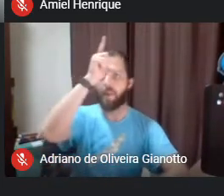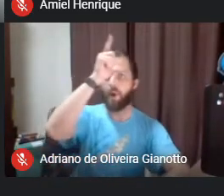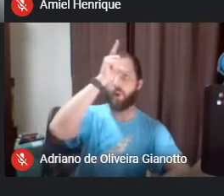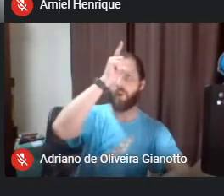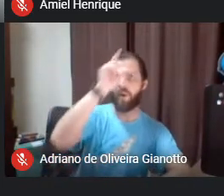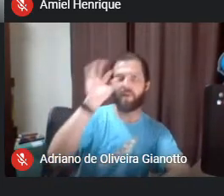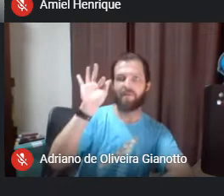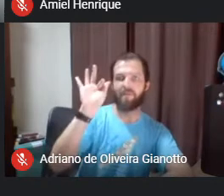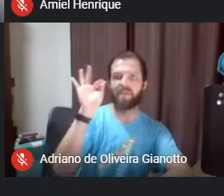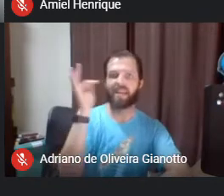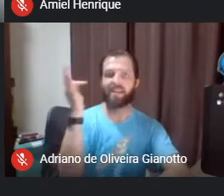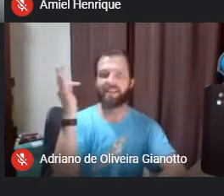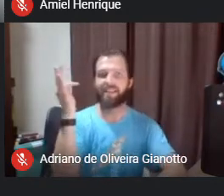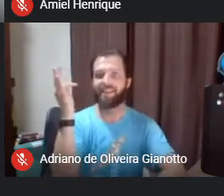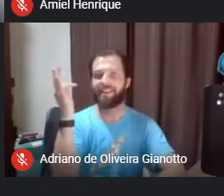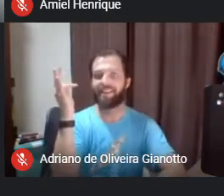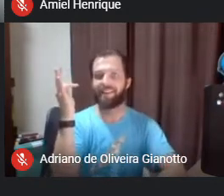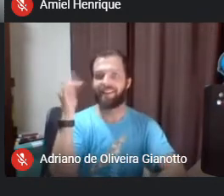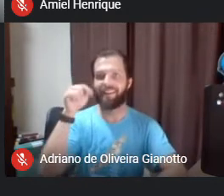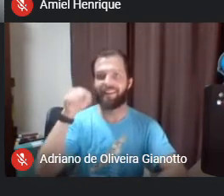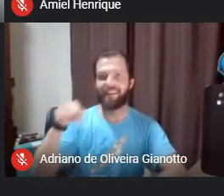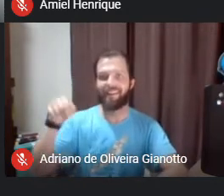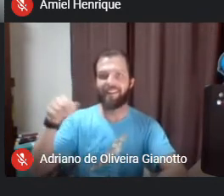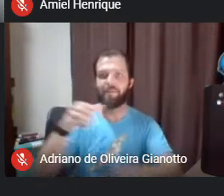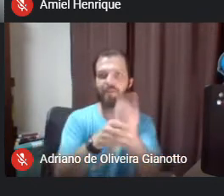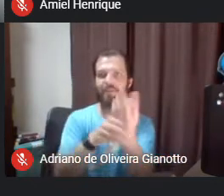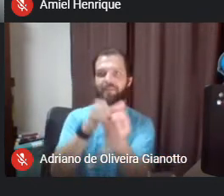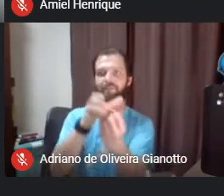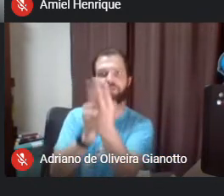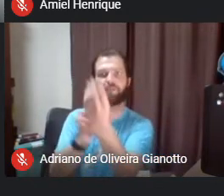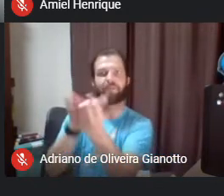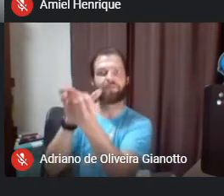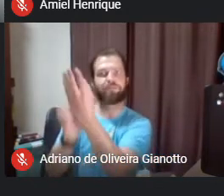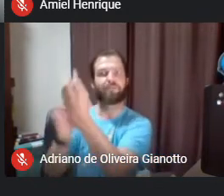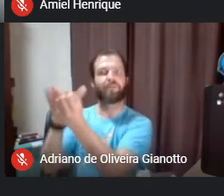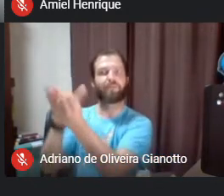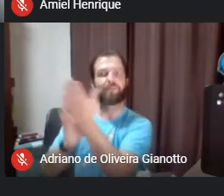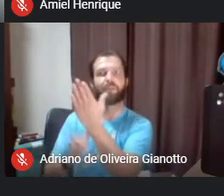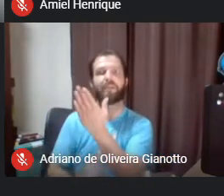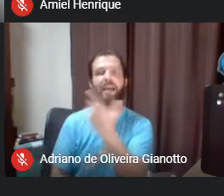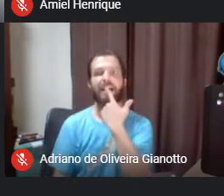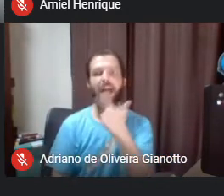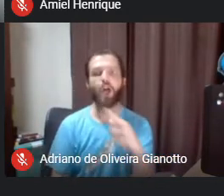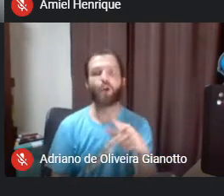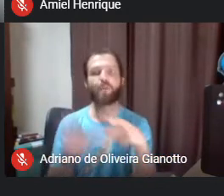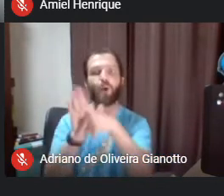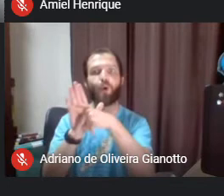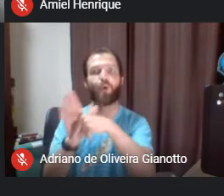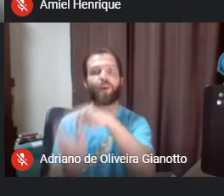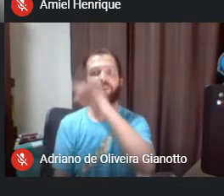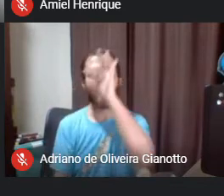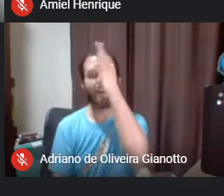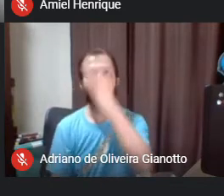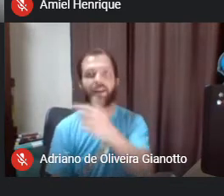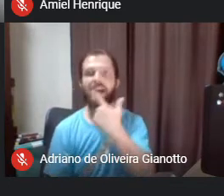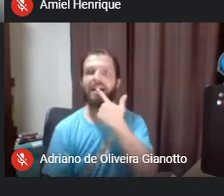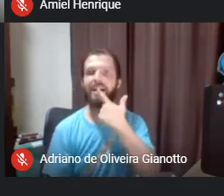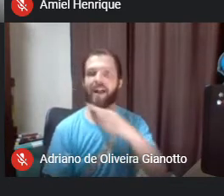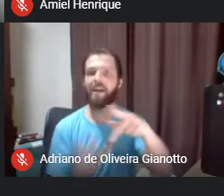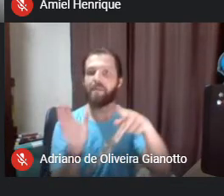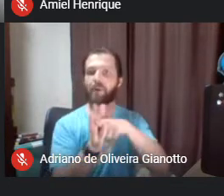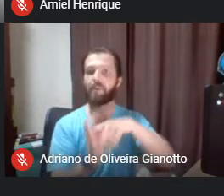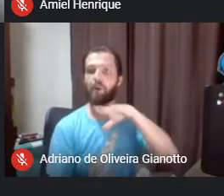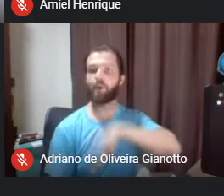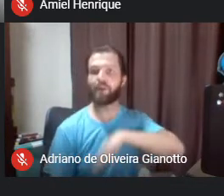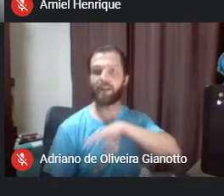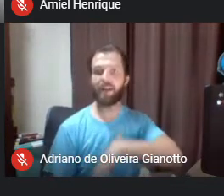disseminar em Portugal, na Inglaterra, Alemanha, França. E isso foi gerando